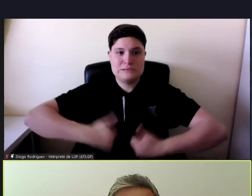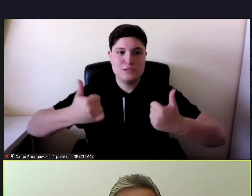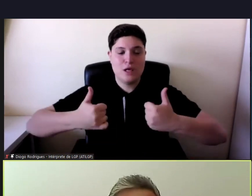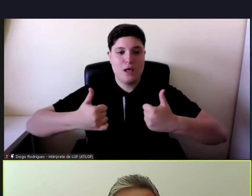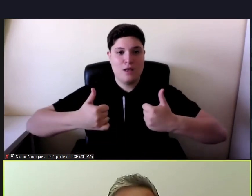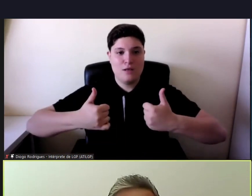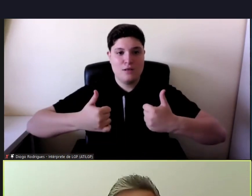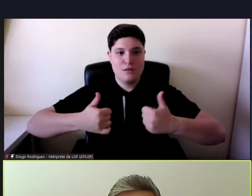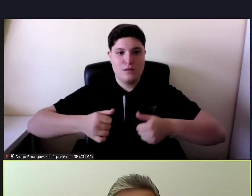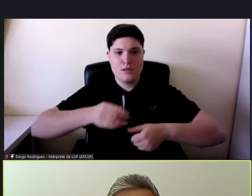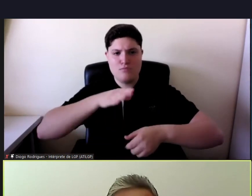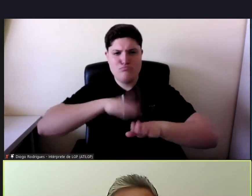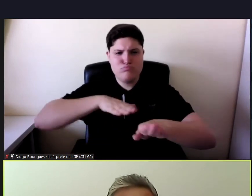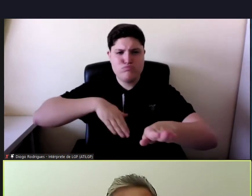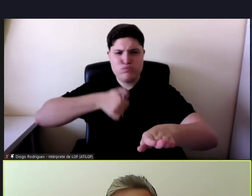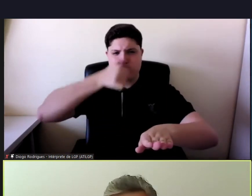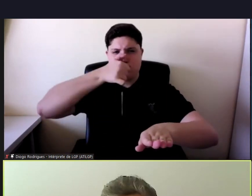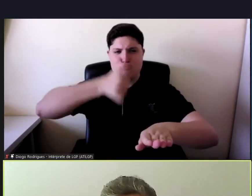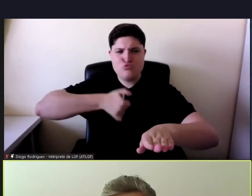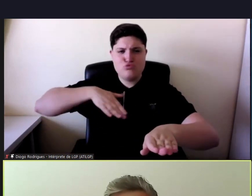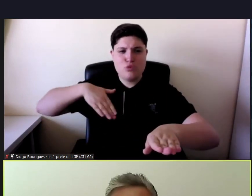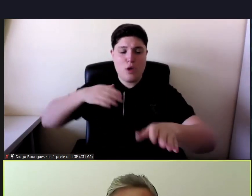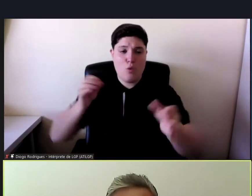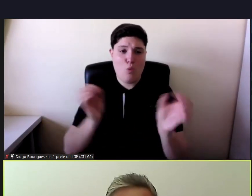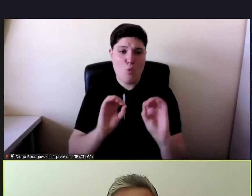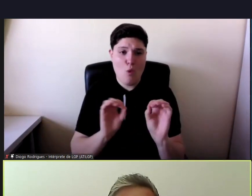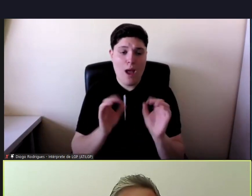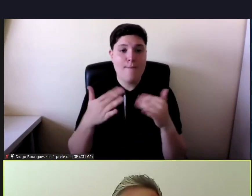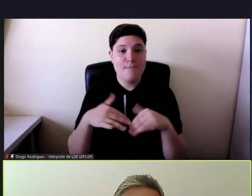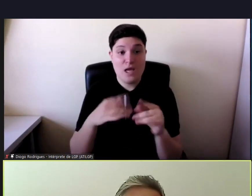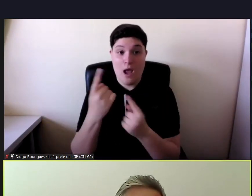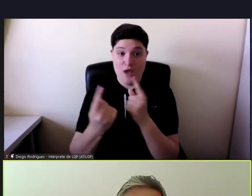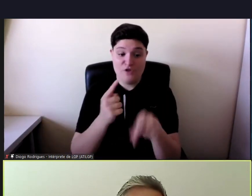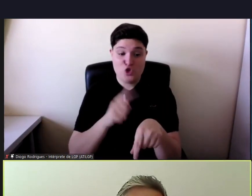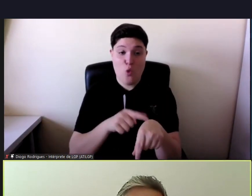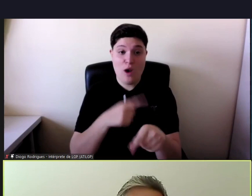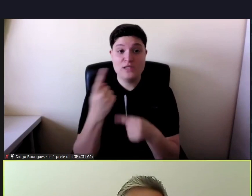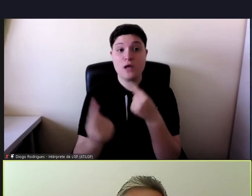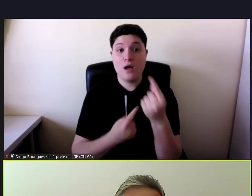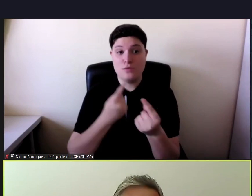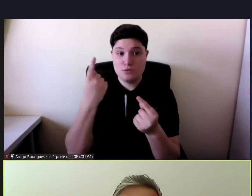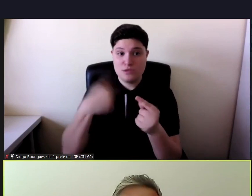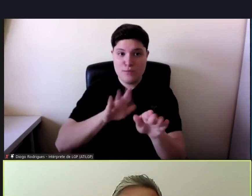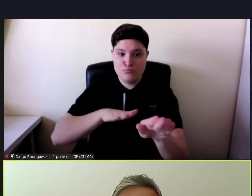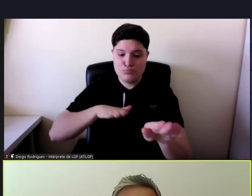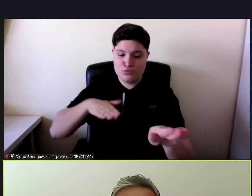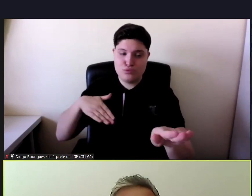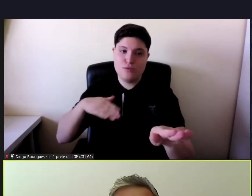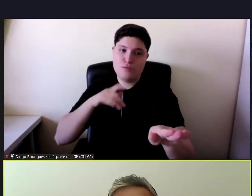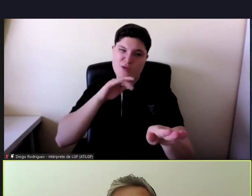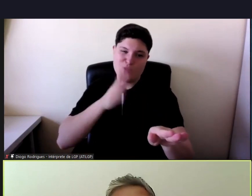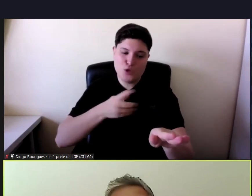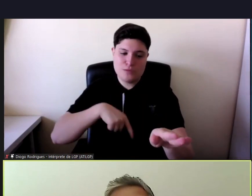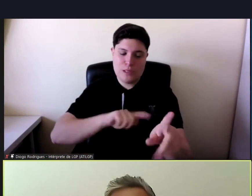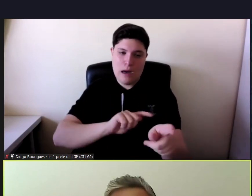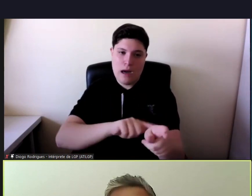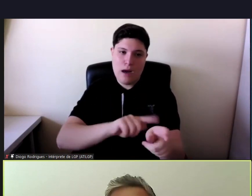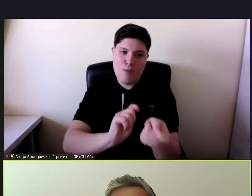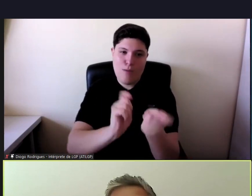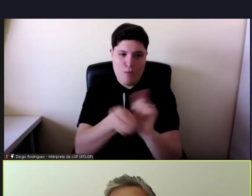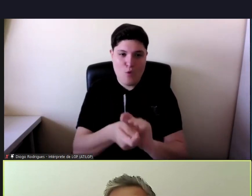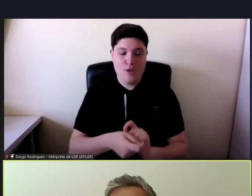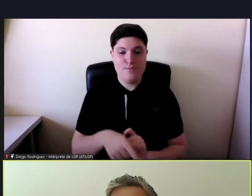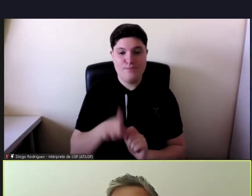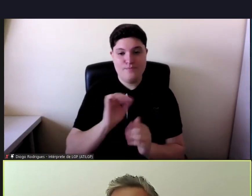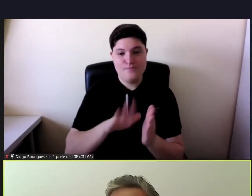fosse apenas o território, isto é, a Terra são 510 milhões de quilómetros quadrados divididos entre Estados, em que